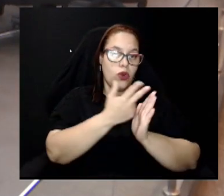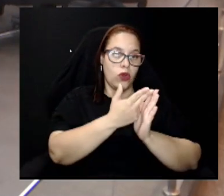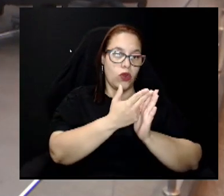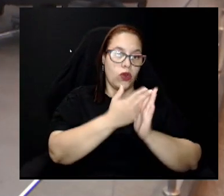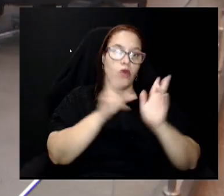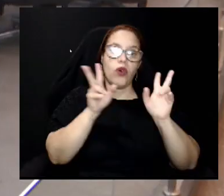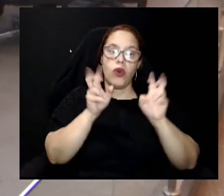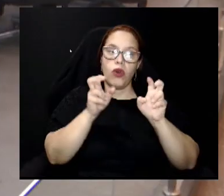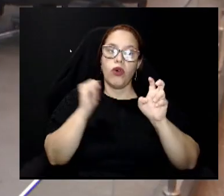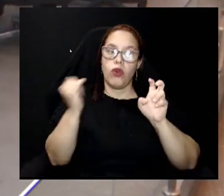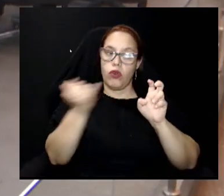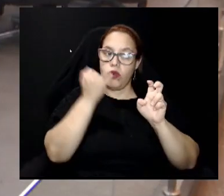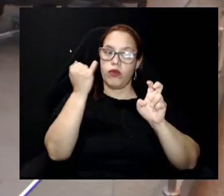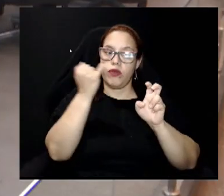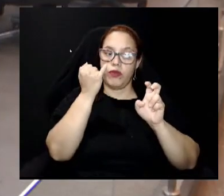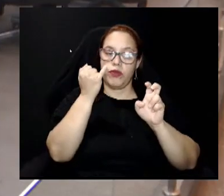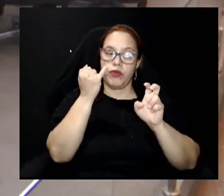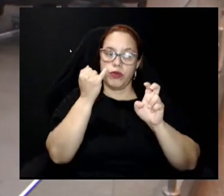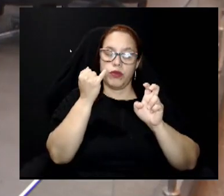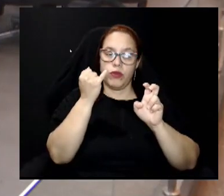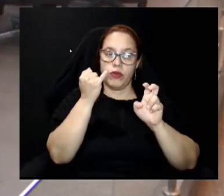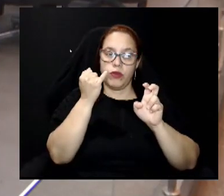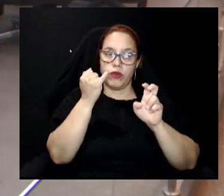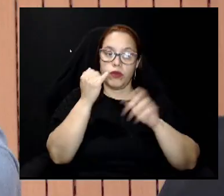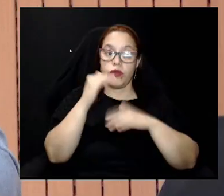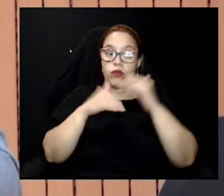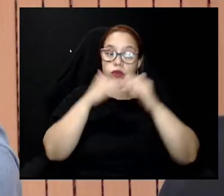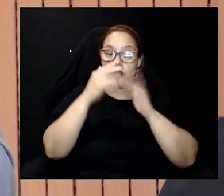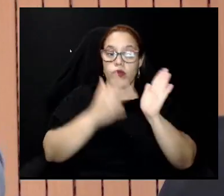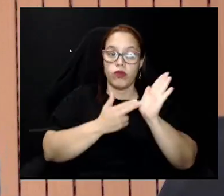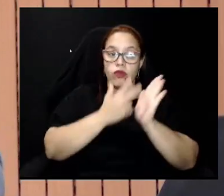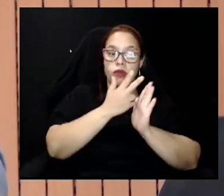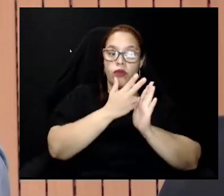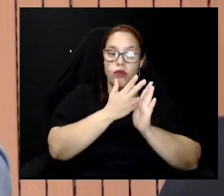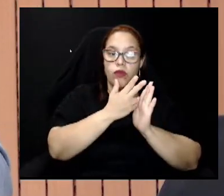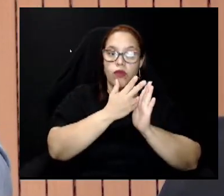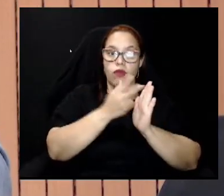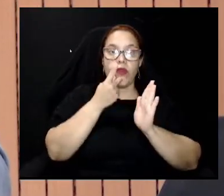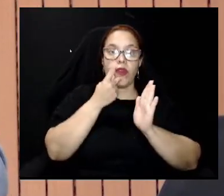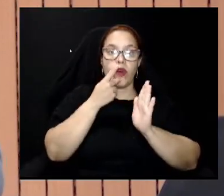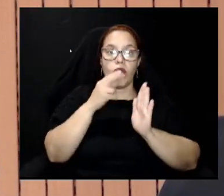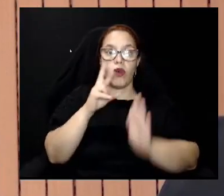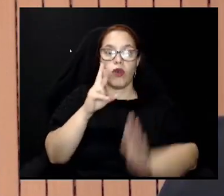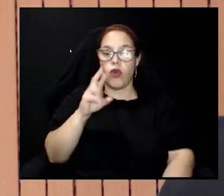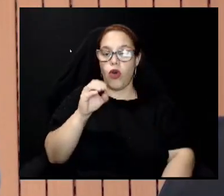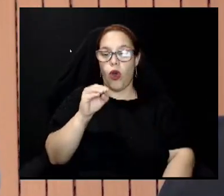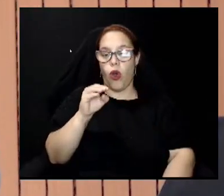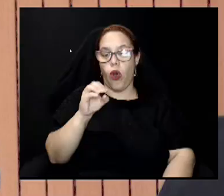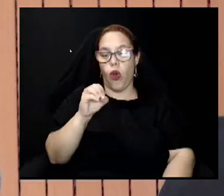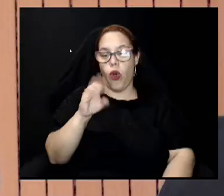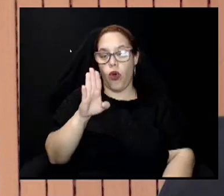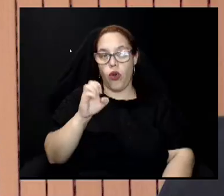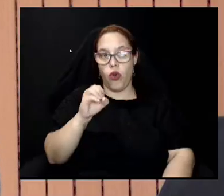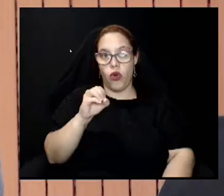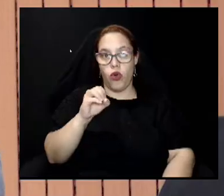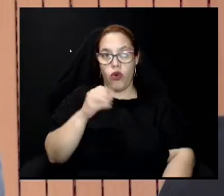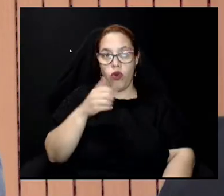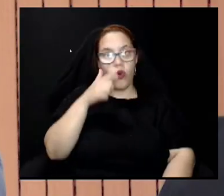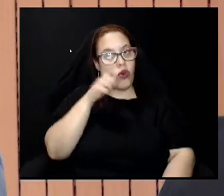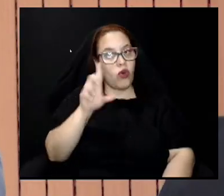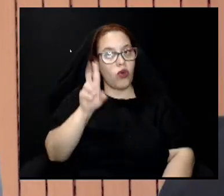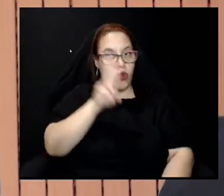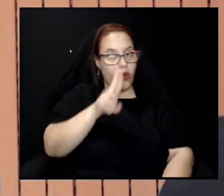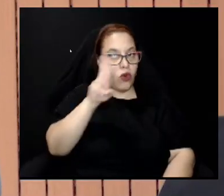importante é os avanços da cirurgia, e muito se fala hoje sobre robô. é cabível o uso de plataformas